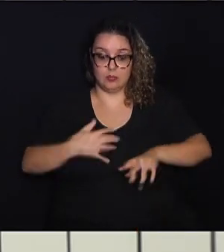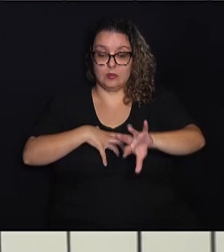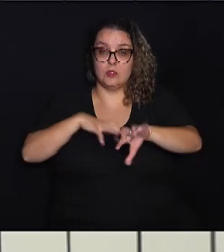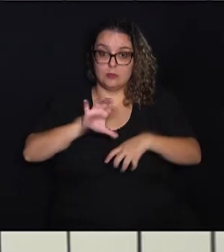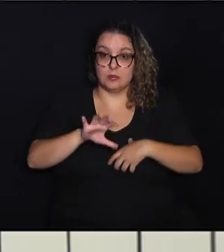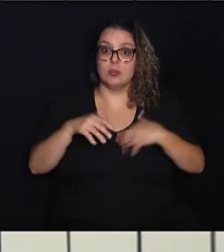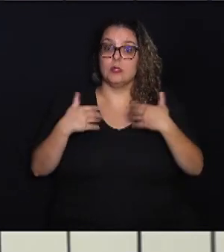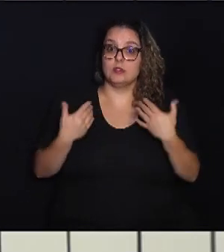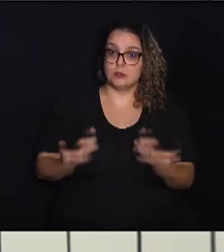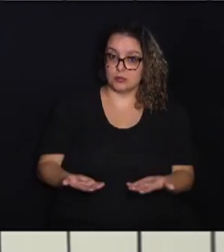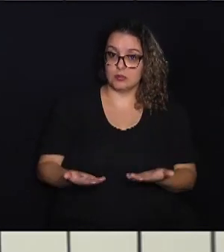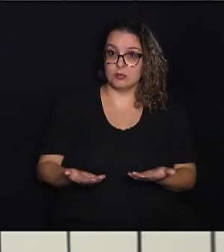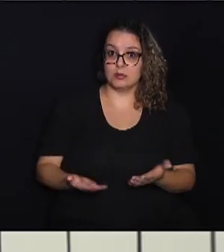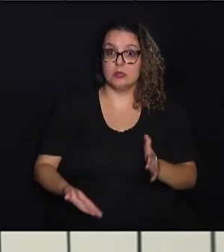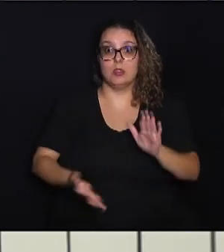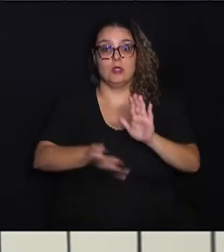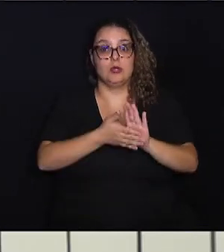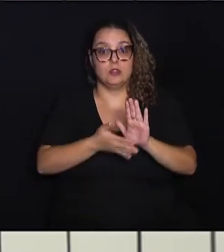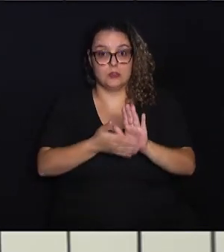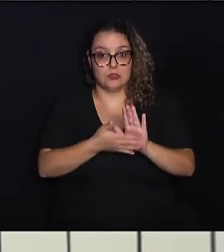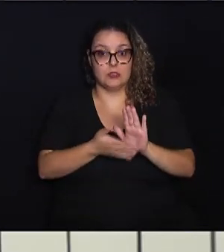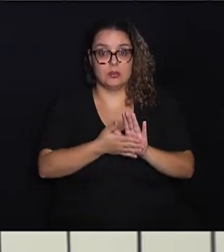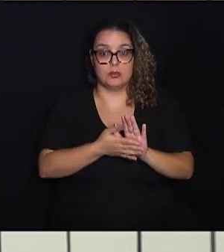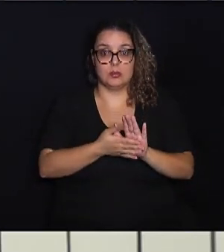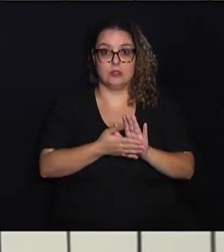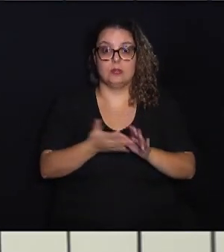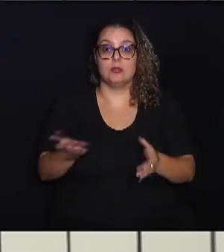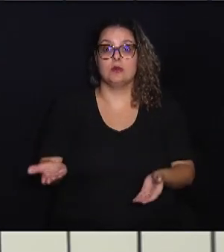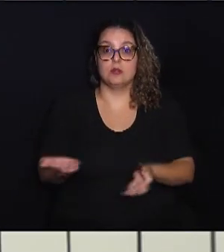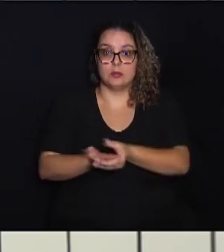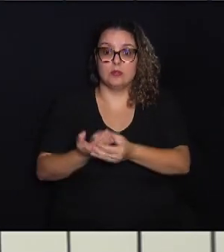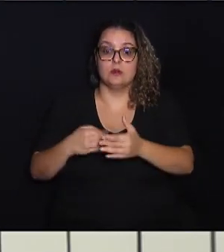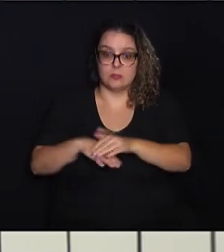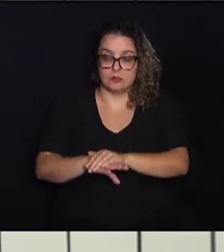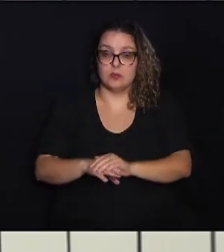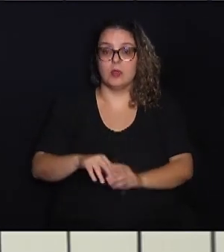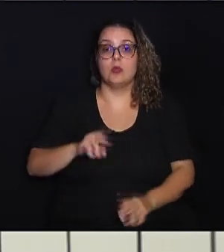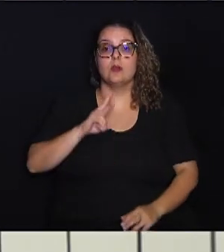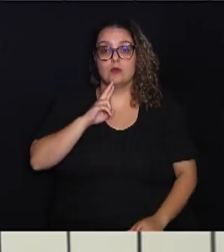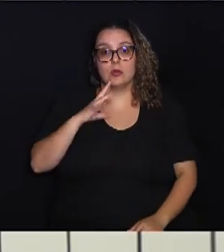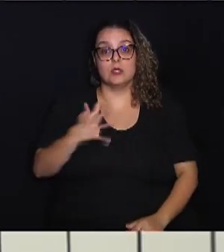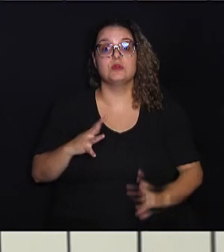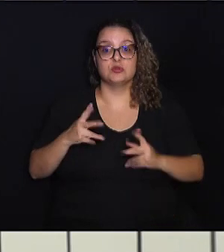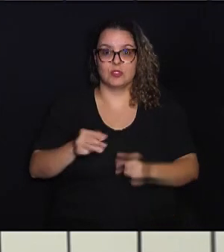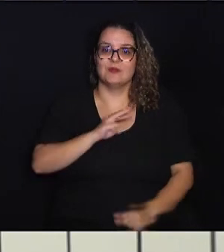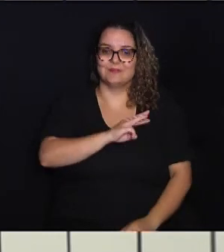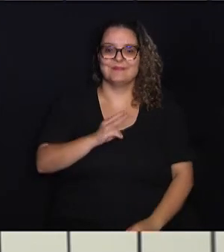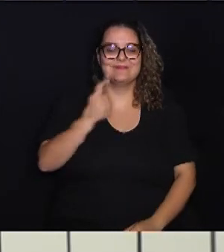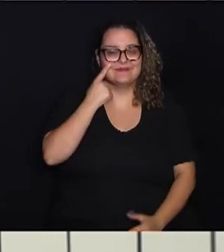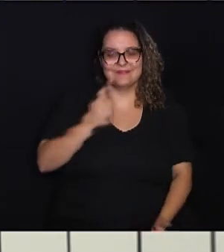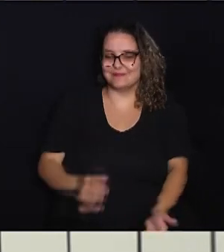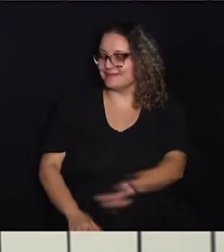com isso, essa proposta será arquivada. O resultado completo lá no site